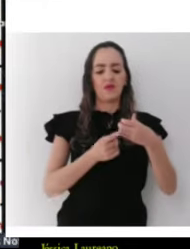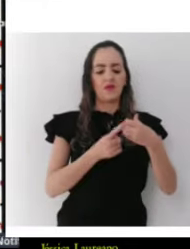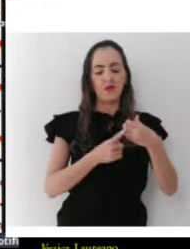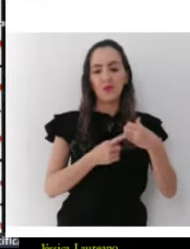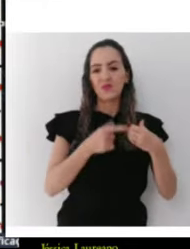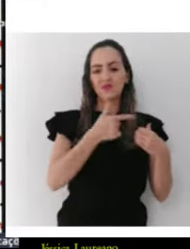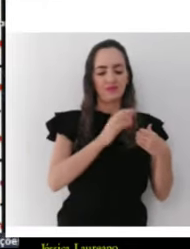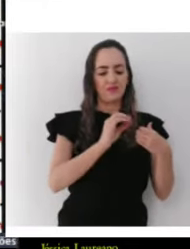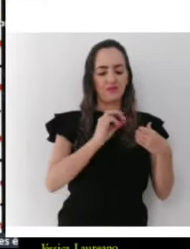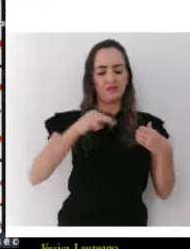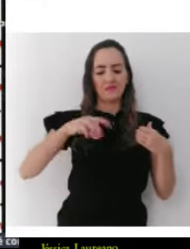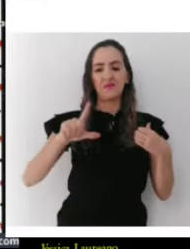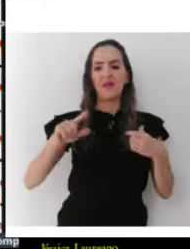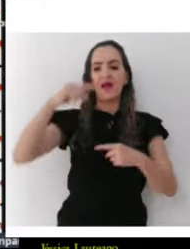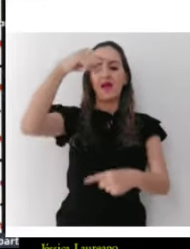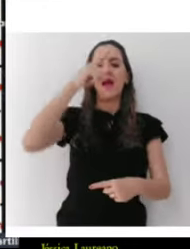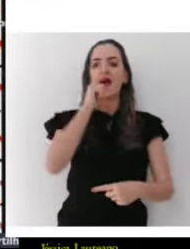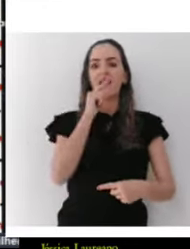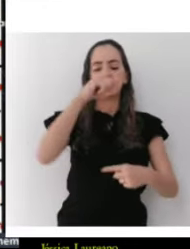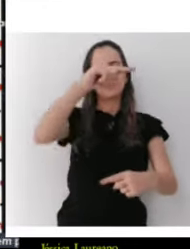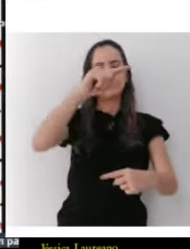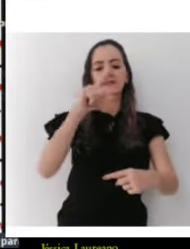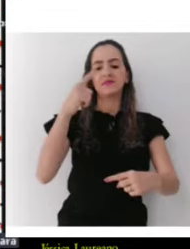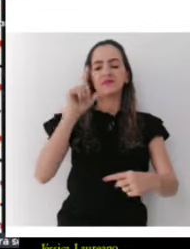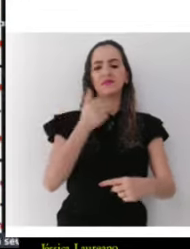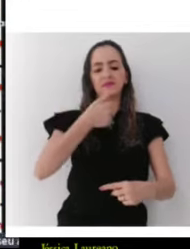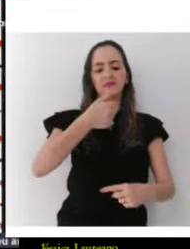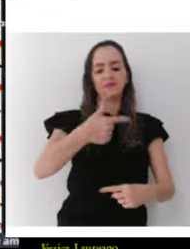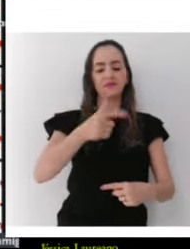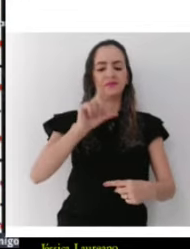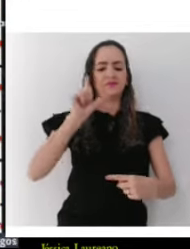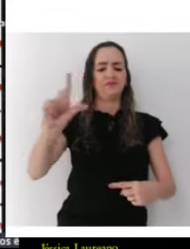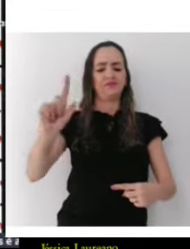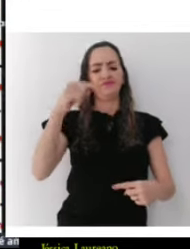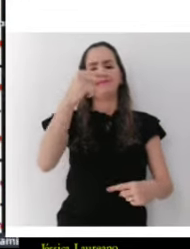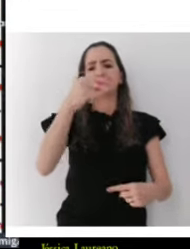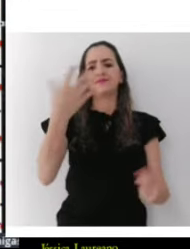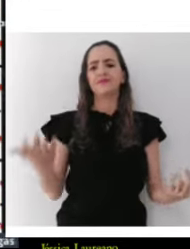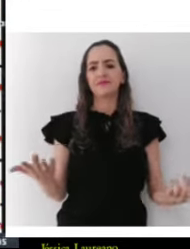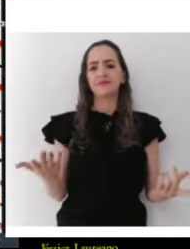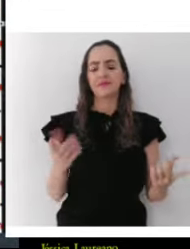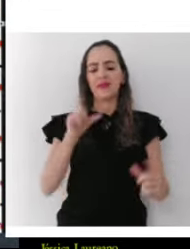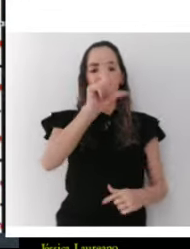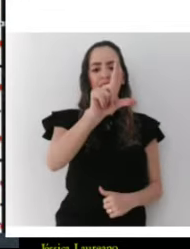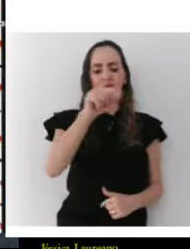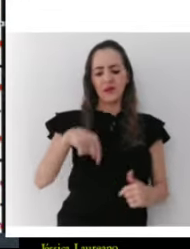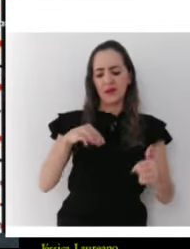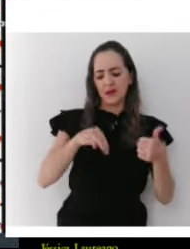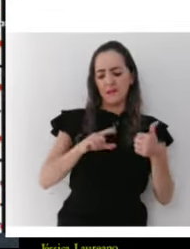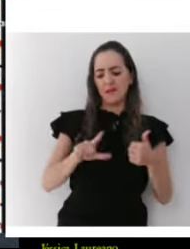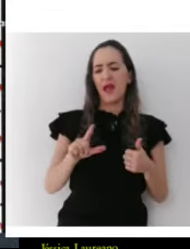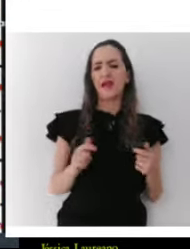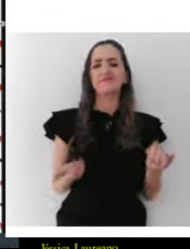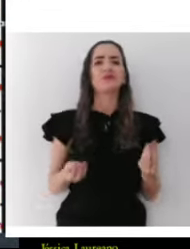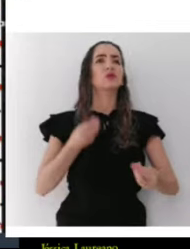que fazer? Caio, Douglas, Marina, quem mais estiver aí presente. Qual é a maneira correta